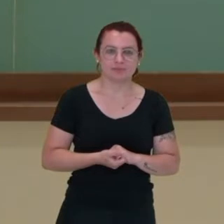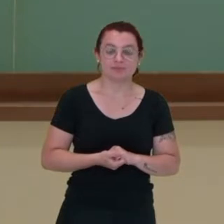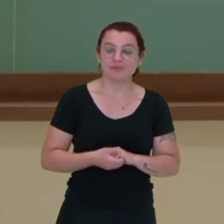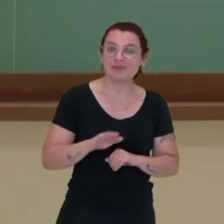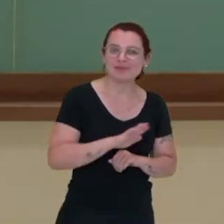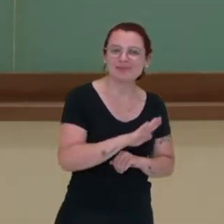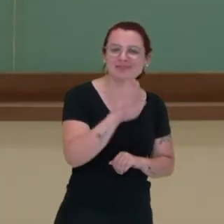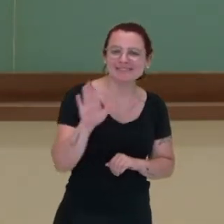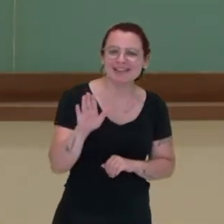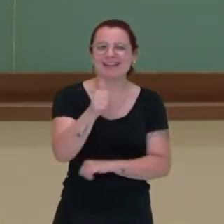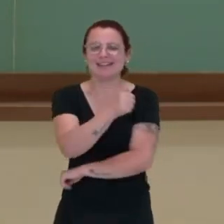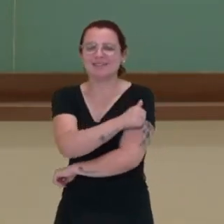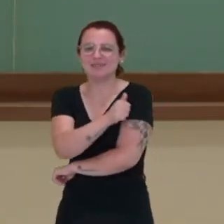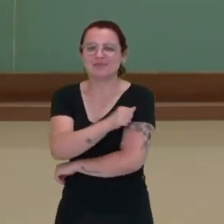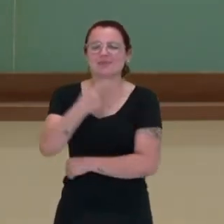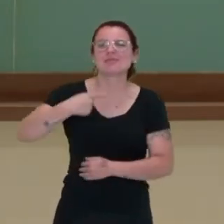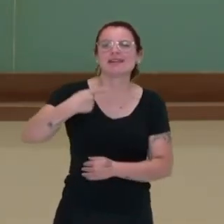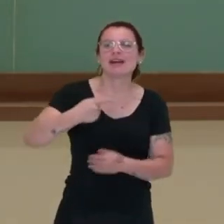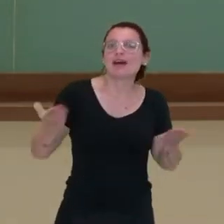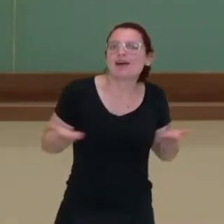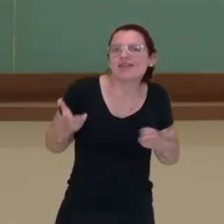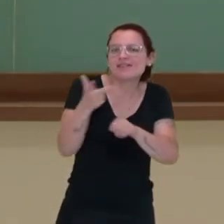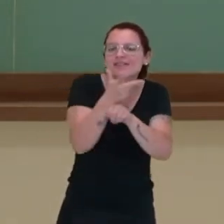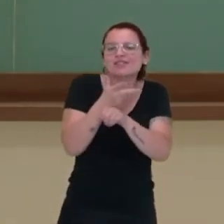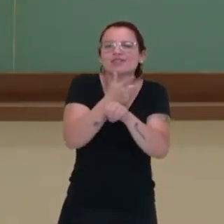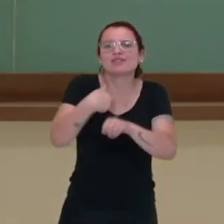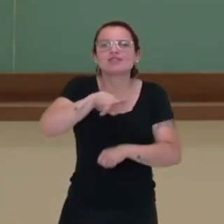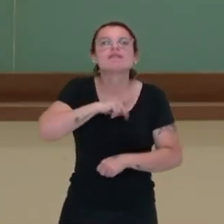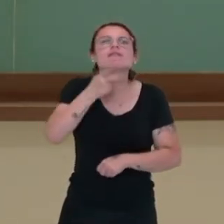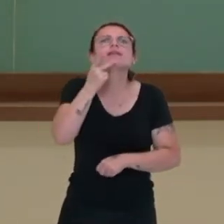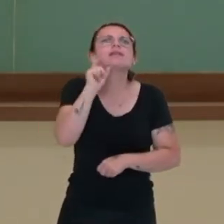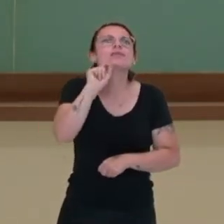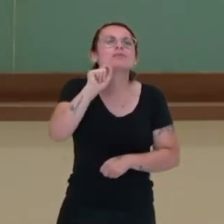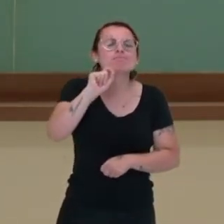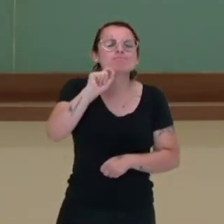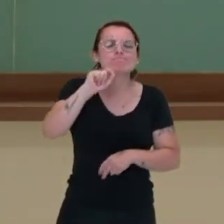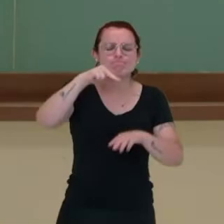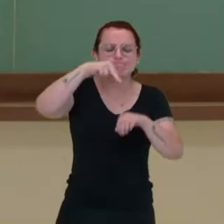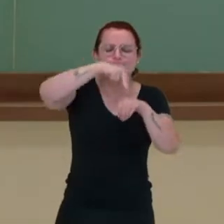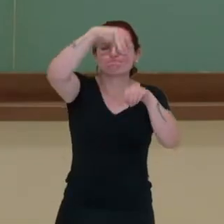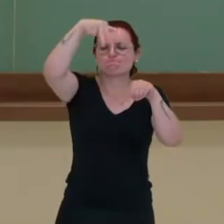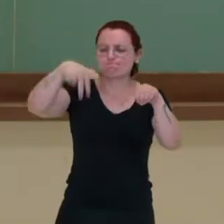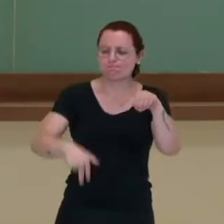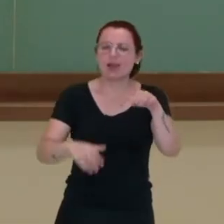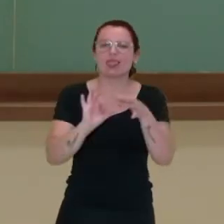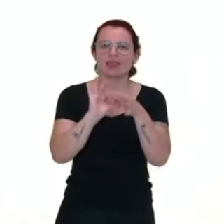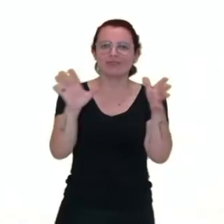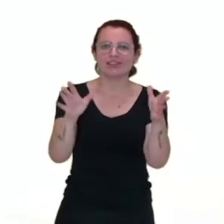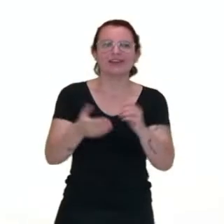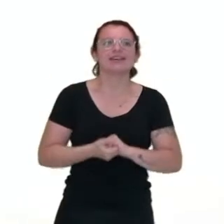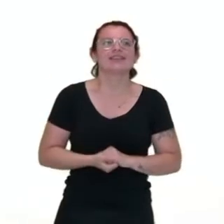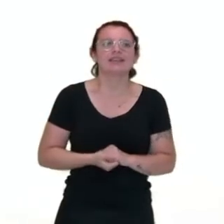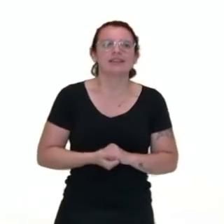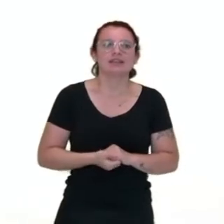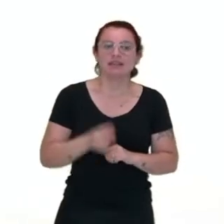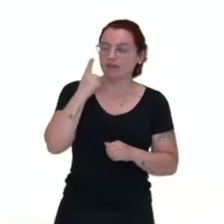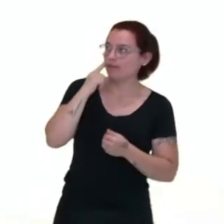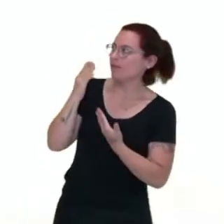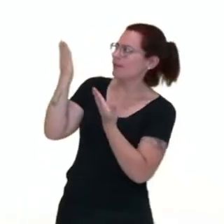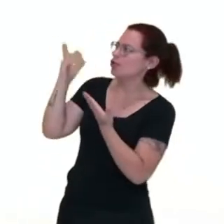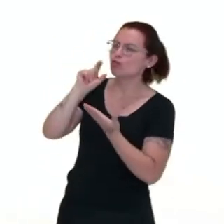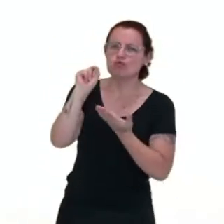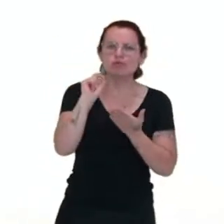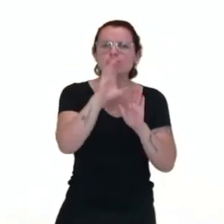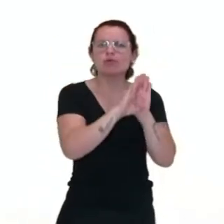Olá, estudantes da primeira série. Nesse vídeo vamos falar sobre queda livre. Então, vamos lá comigo, queridos. Então, o que seria